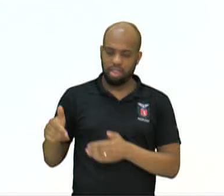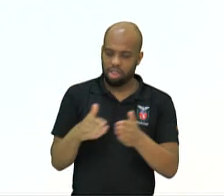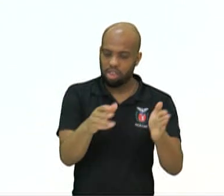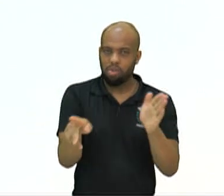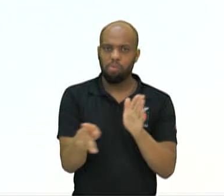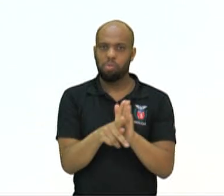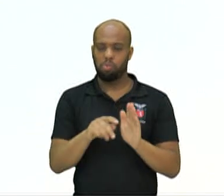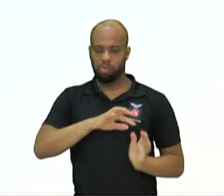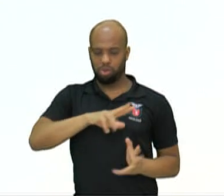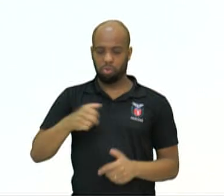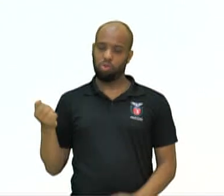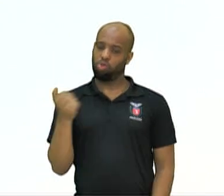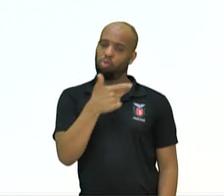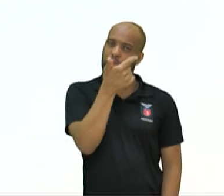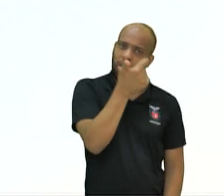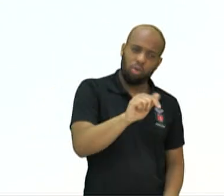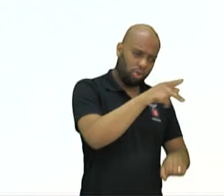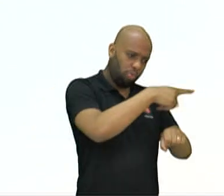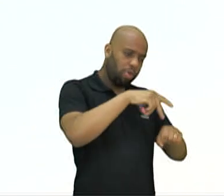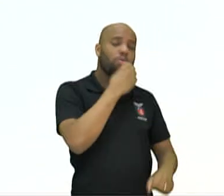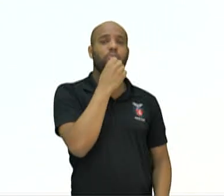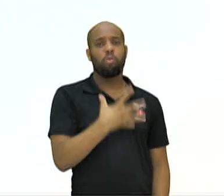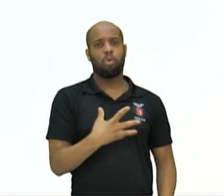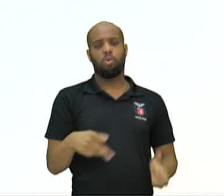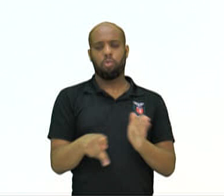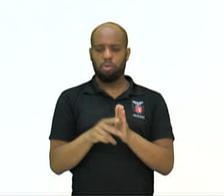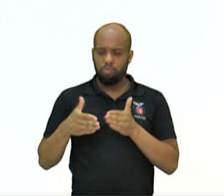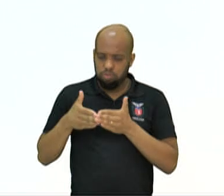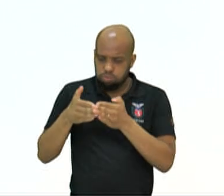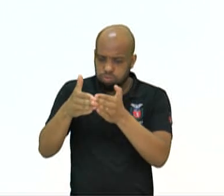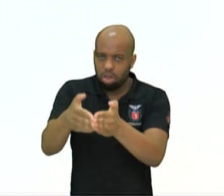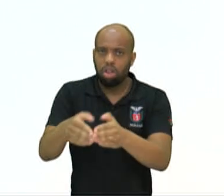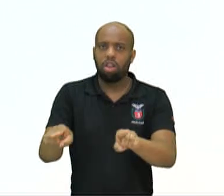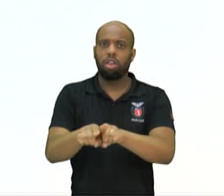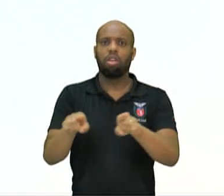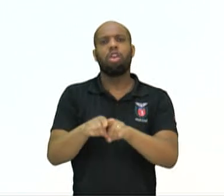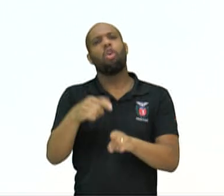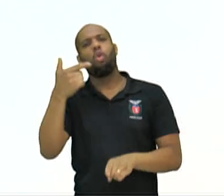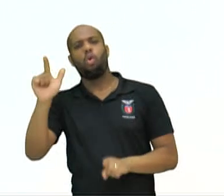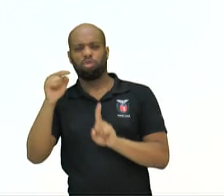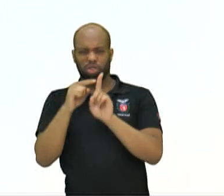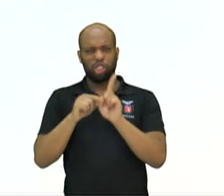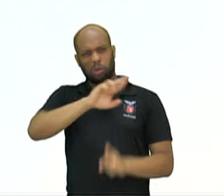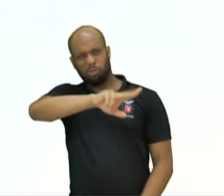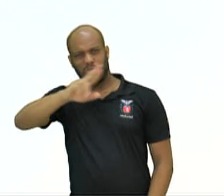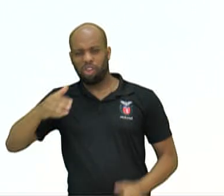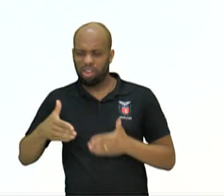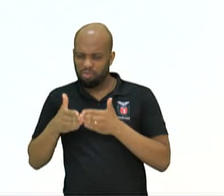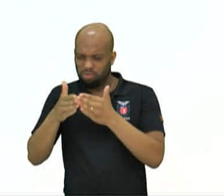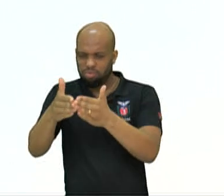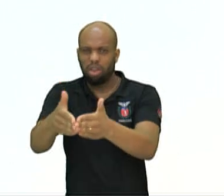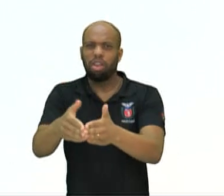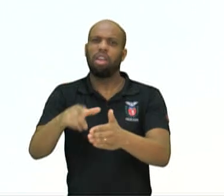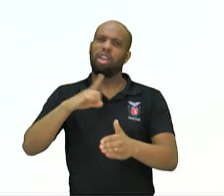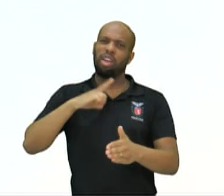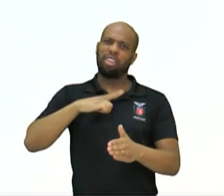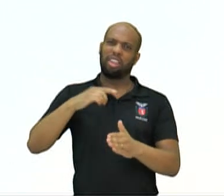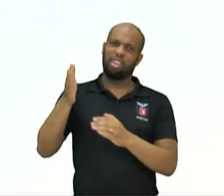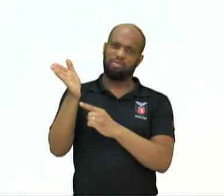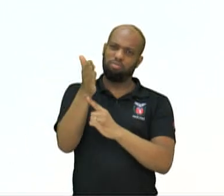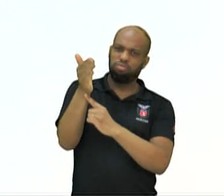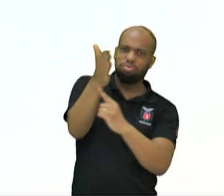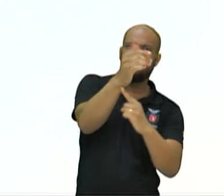cenário perfeito para navegar de barco, chalana, lancha, jangada, veleiro,